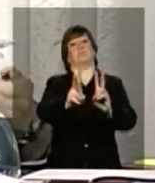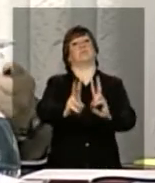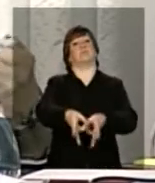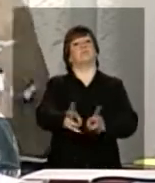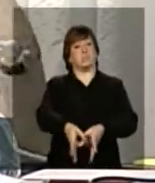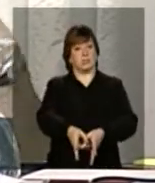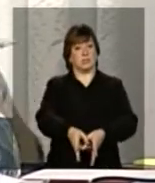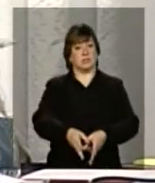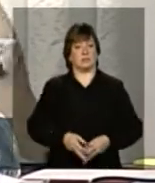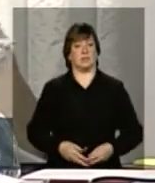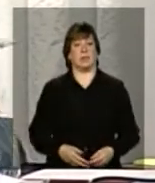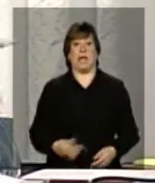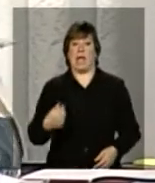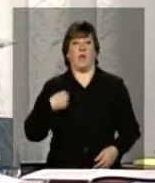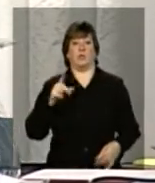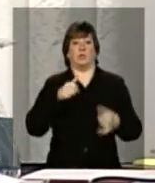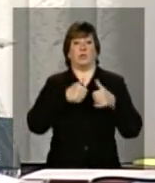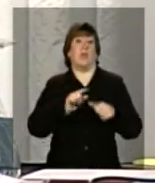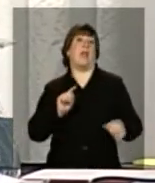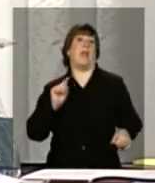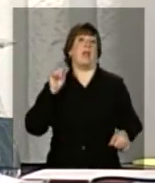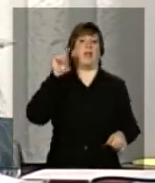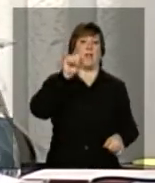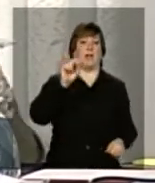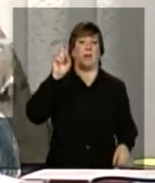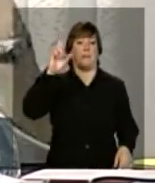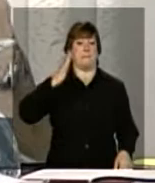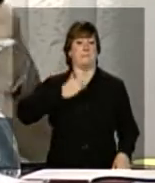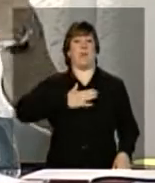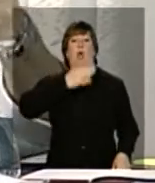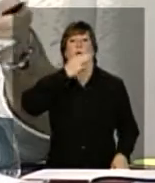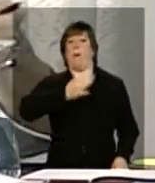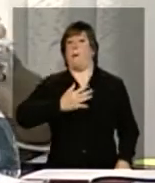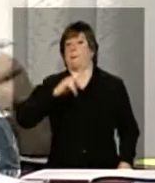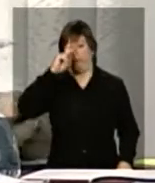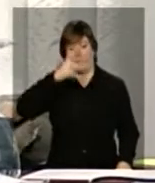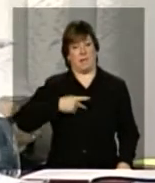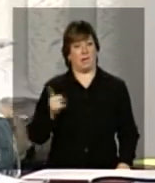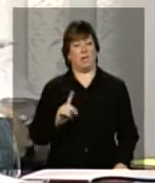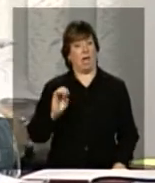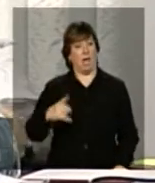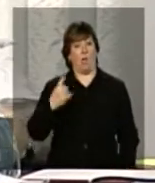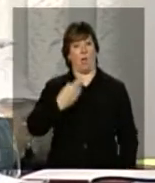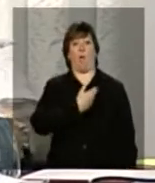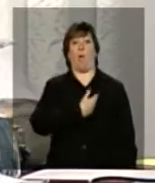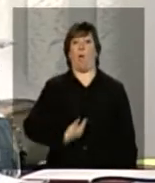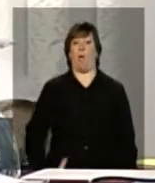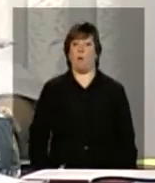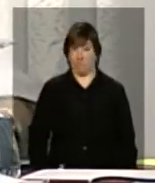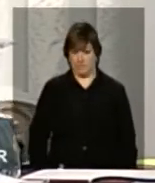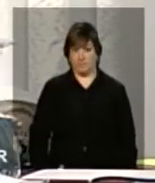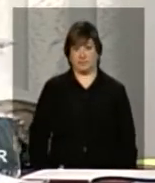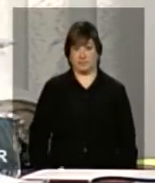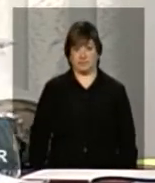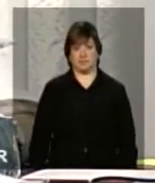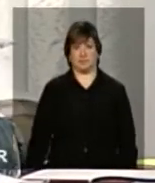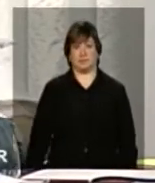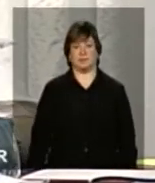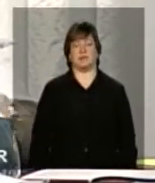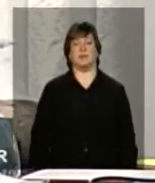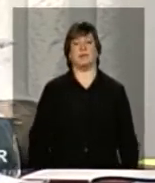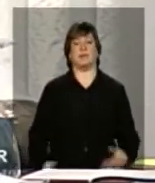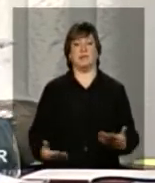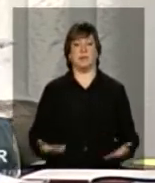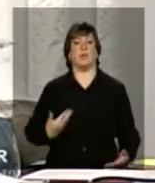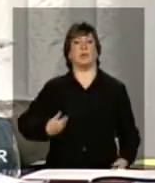Então, eu não estou lá representando a minha posição pessoal, representa a posição de um governo, né? E